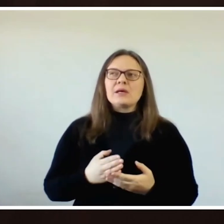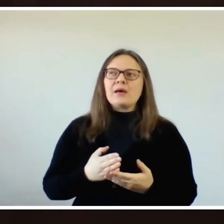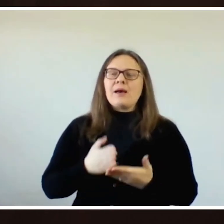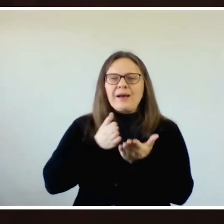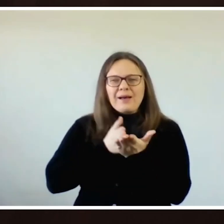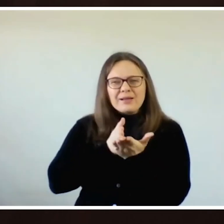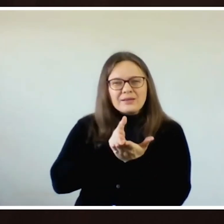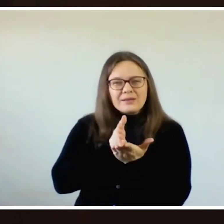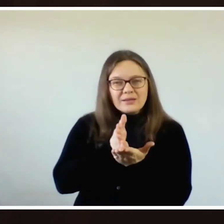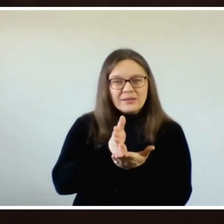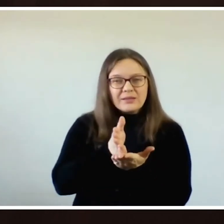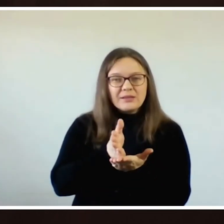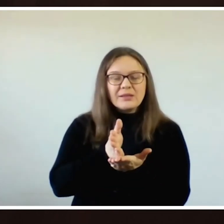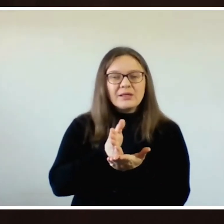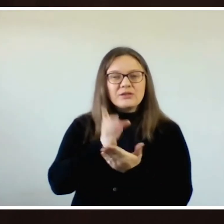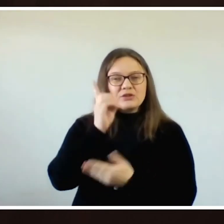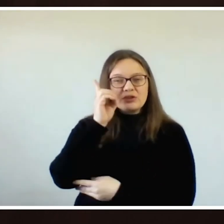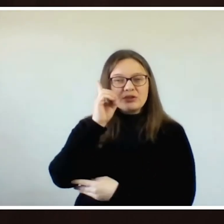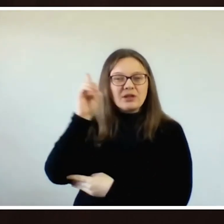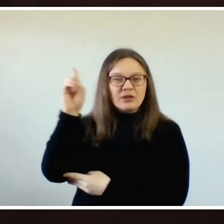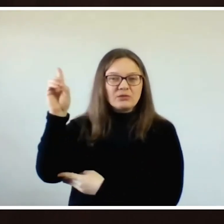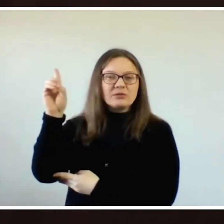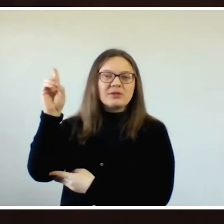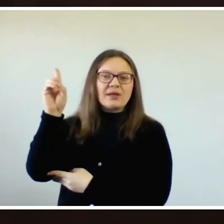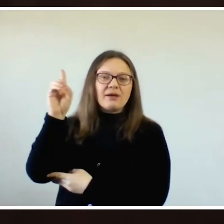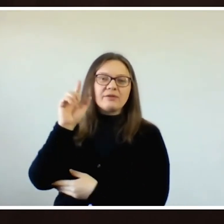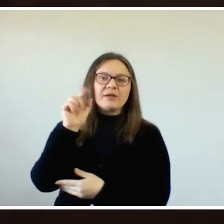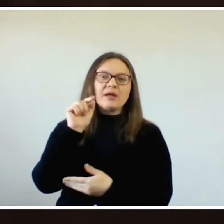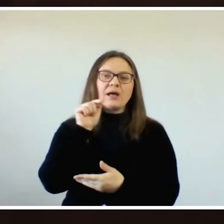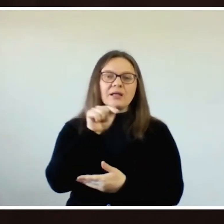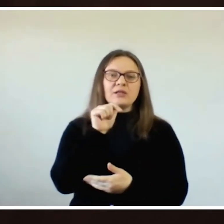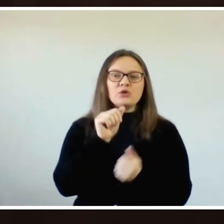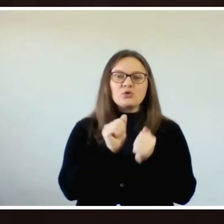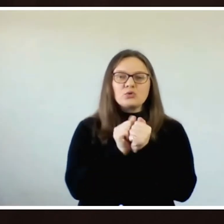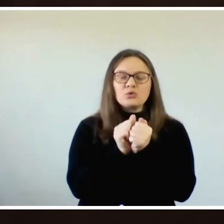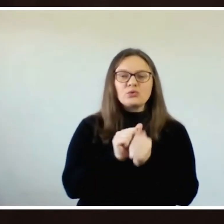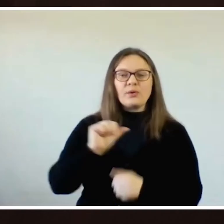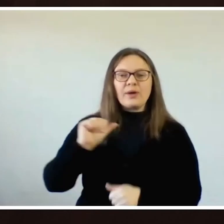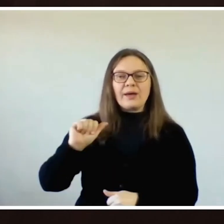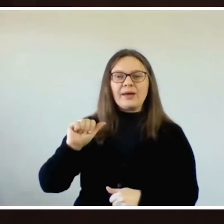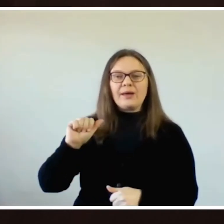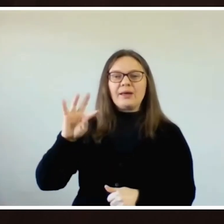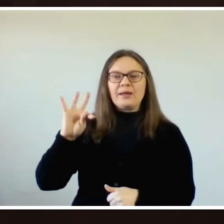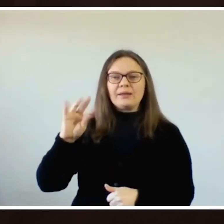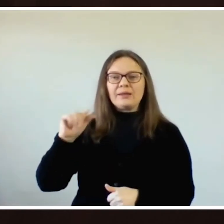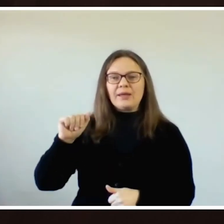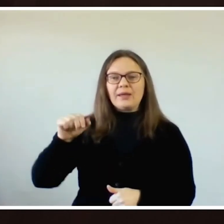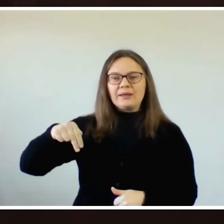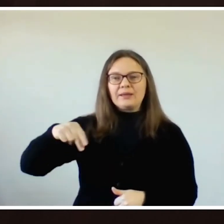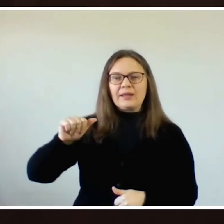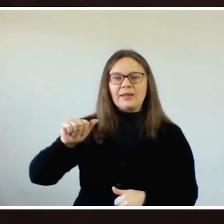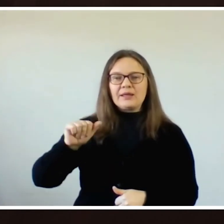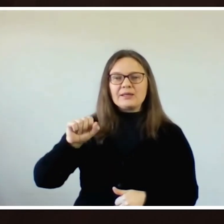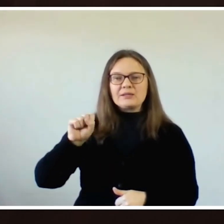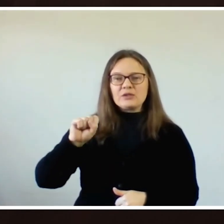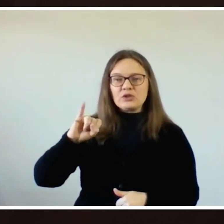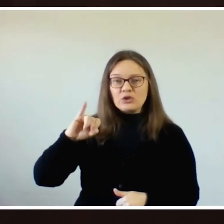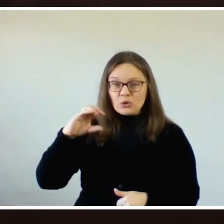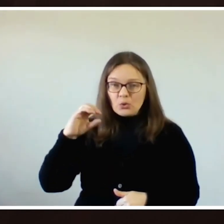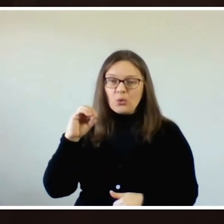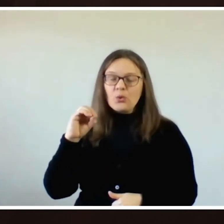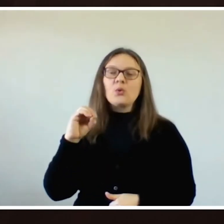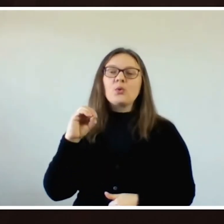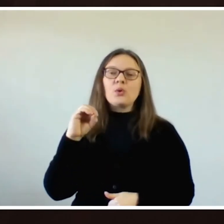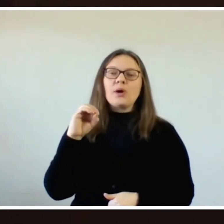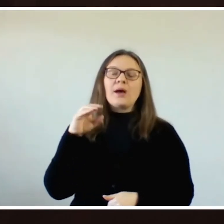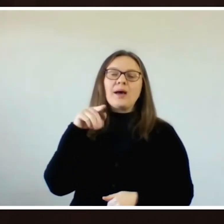Após um exílio de 2 anos e 4 meses, o jovem Constantino II recolocou Atanásio na